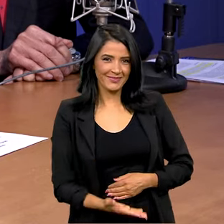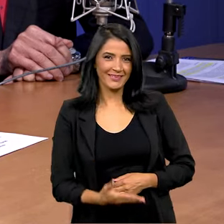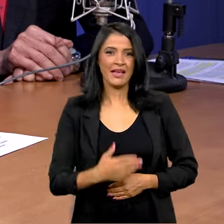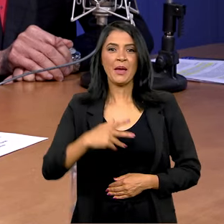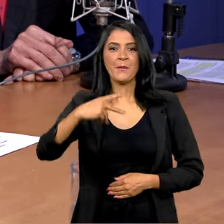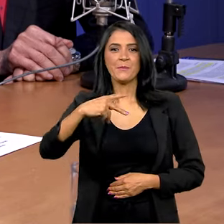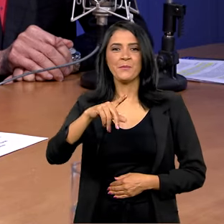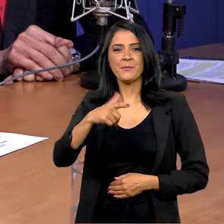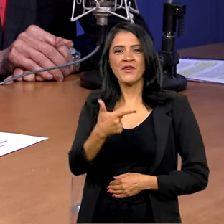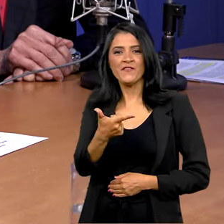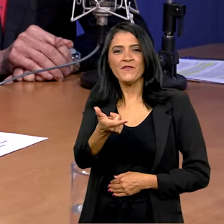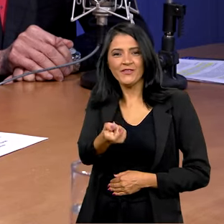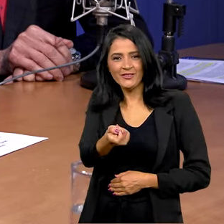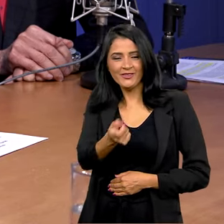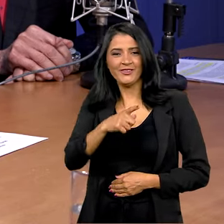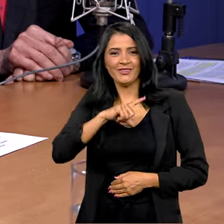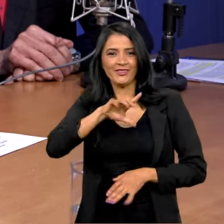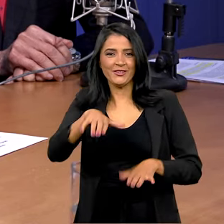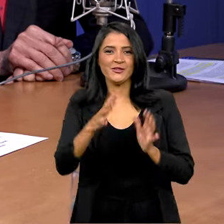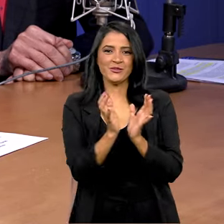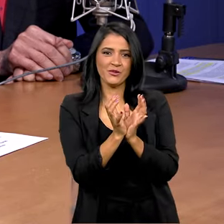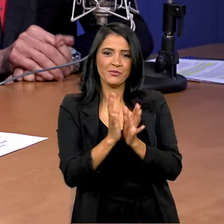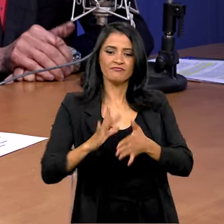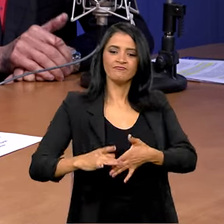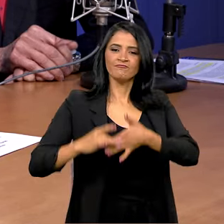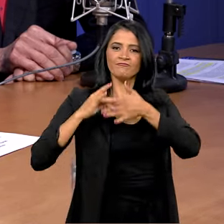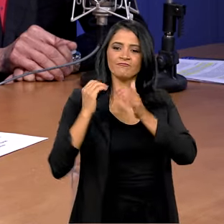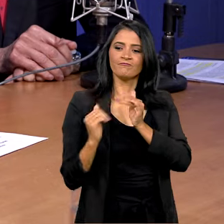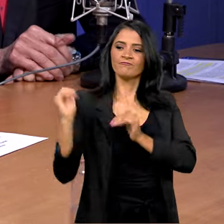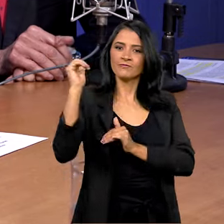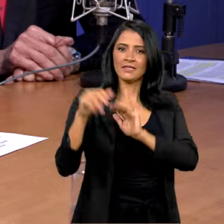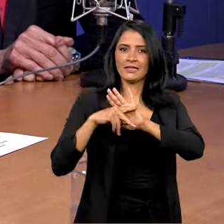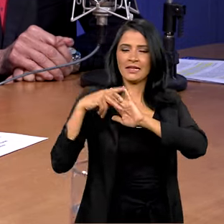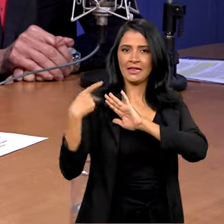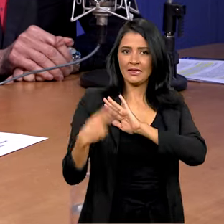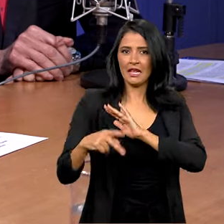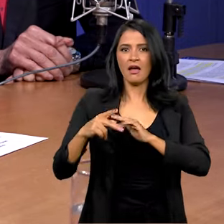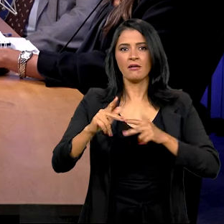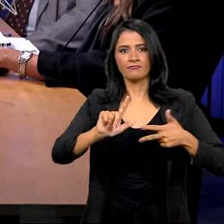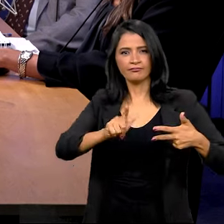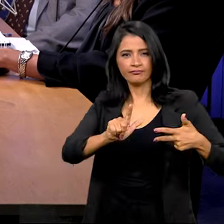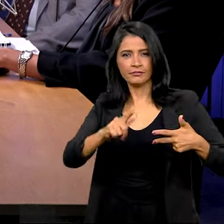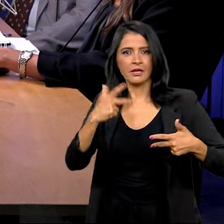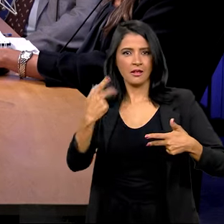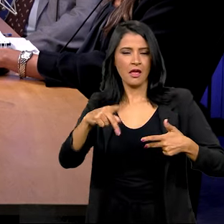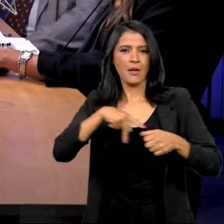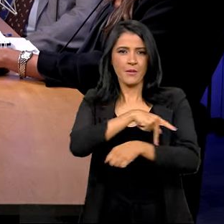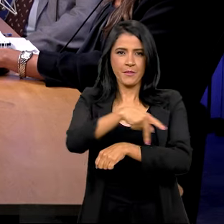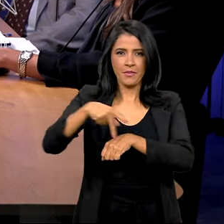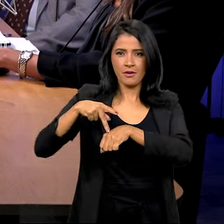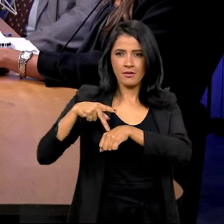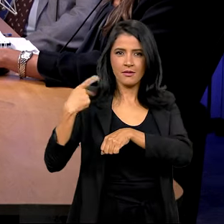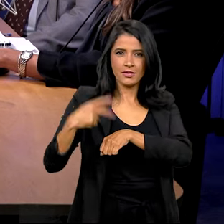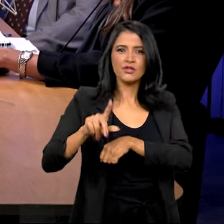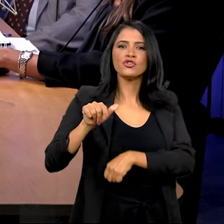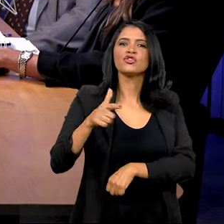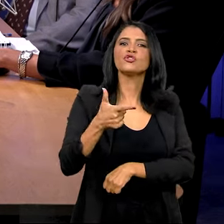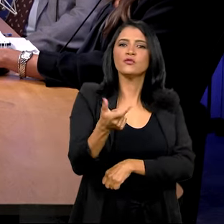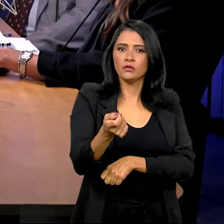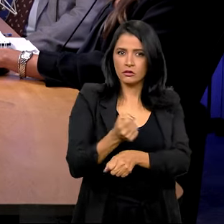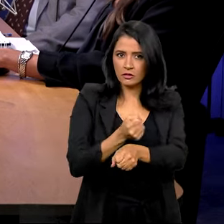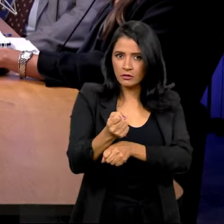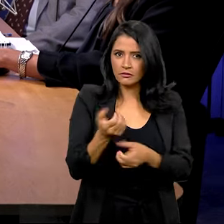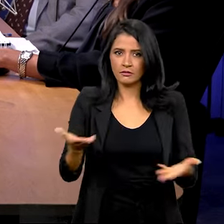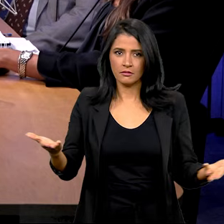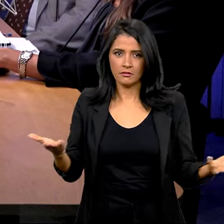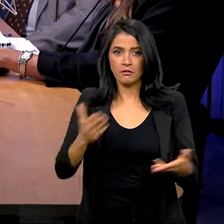do p20 que é o grupo que reúne as lideranças máximas das casas legislativas nos países do G20